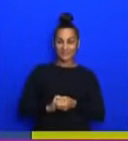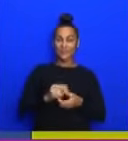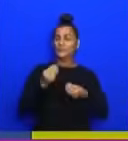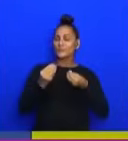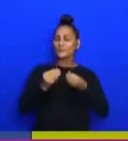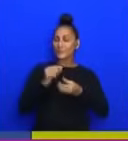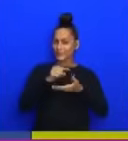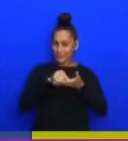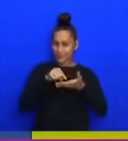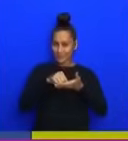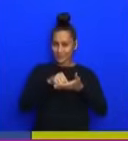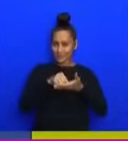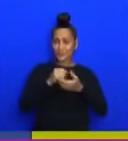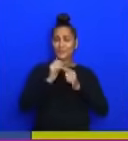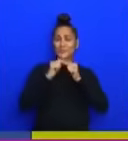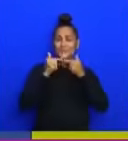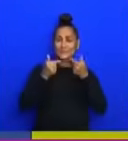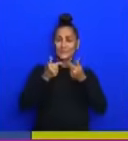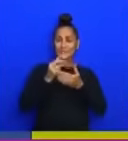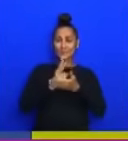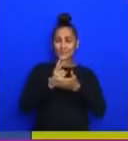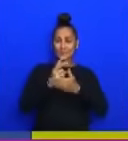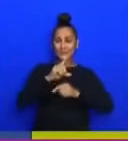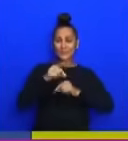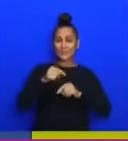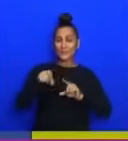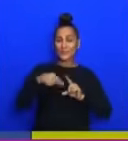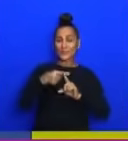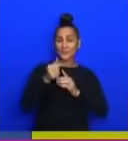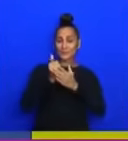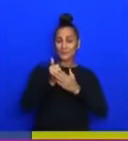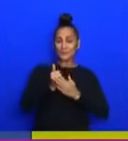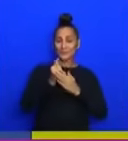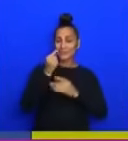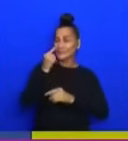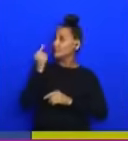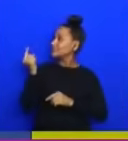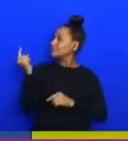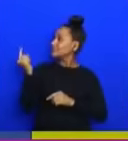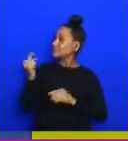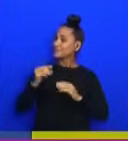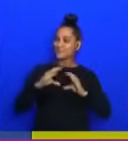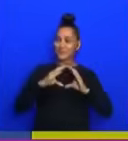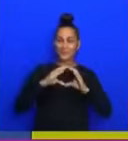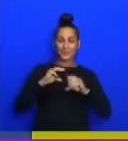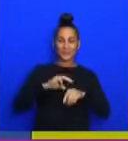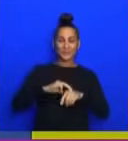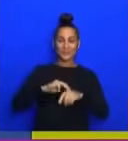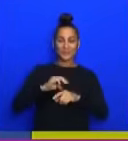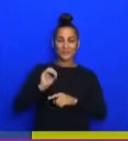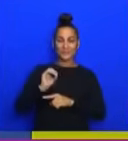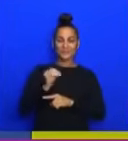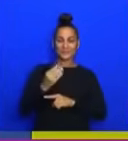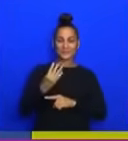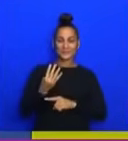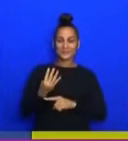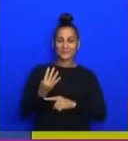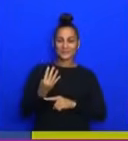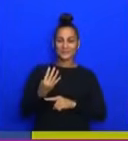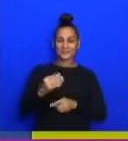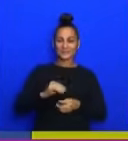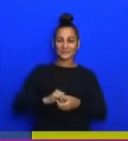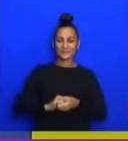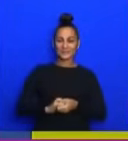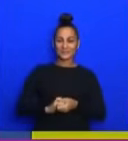Como é que você está indo? Está marcando. Boa sorte, vamos seguir sorteando. Mais um número chegando. Bola marrom, 04.